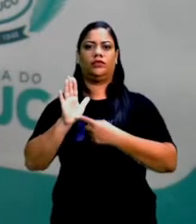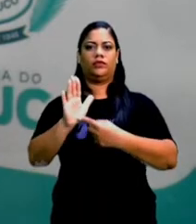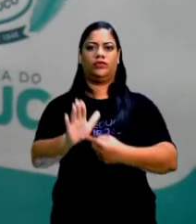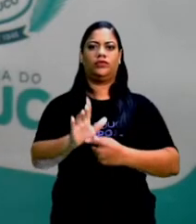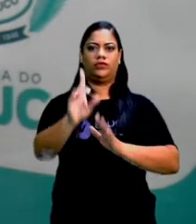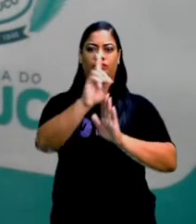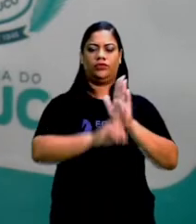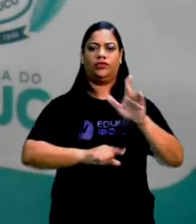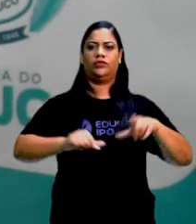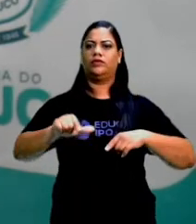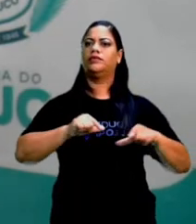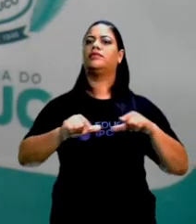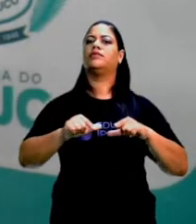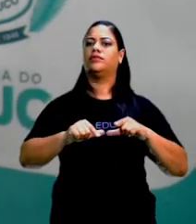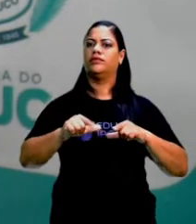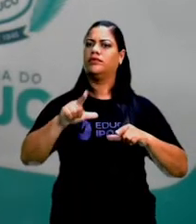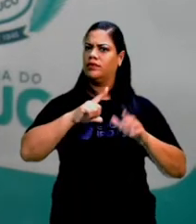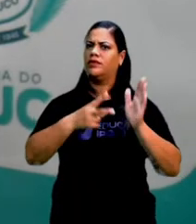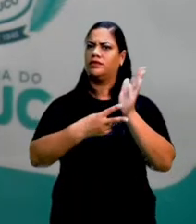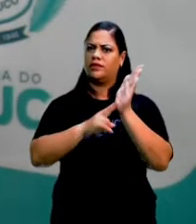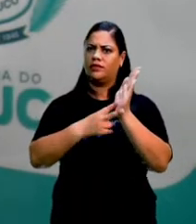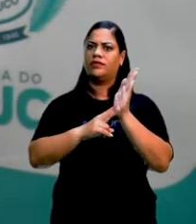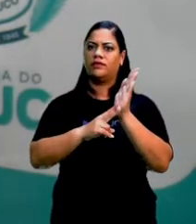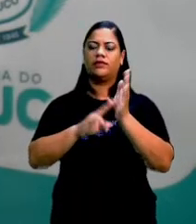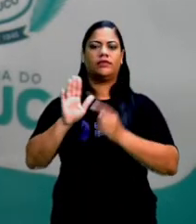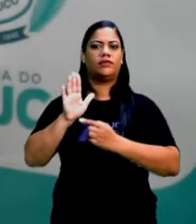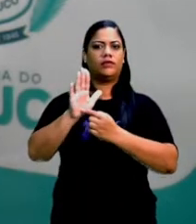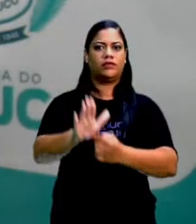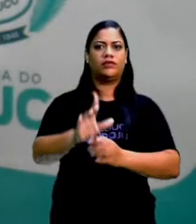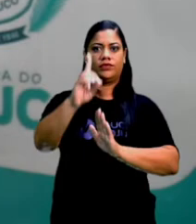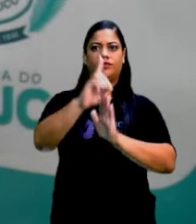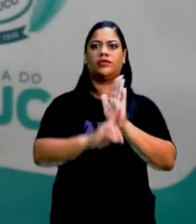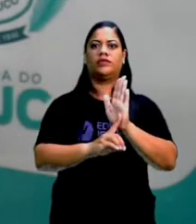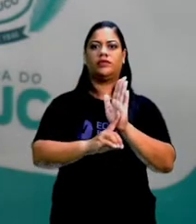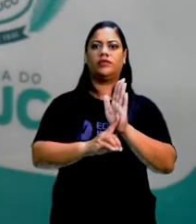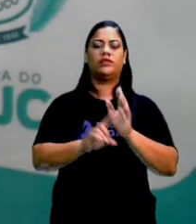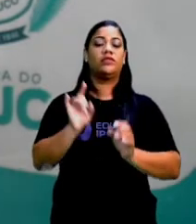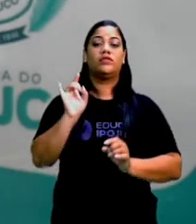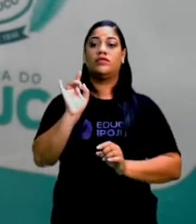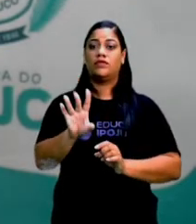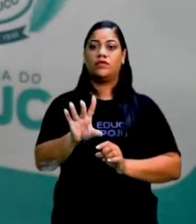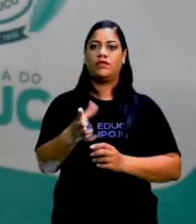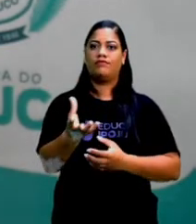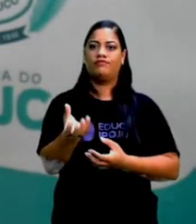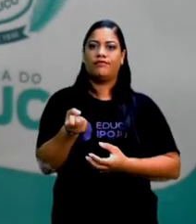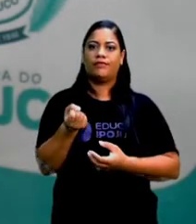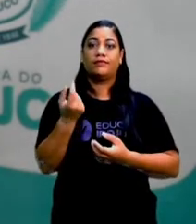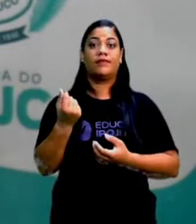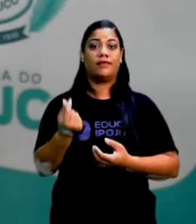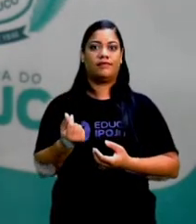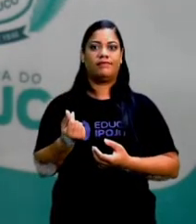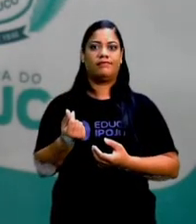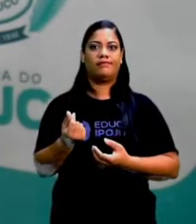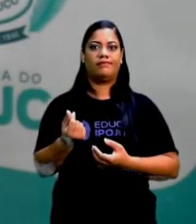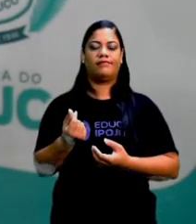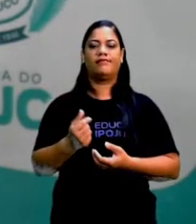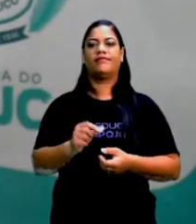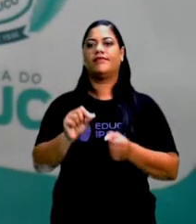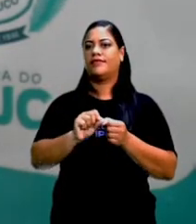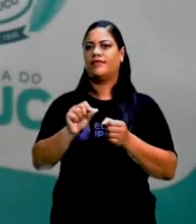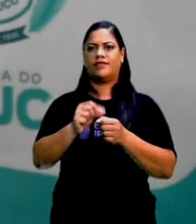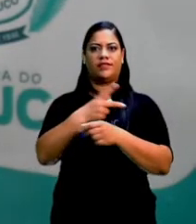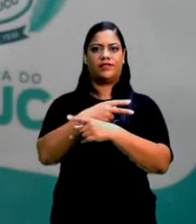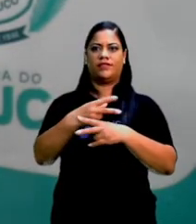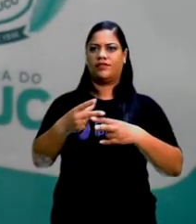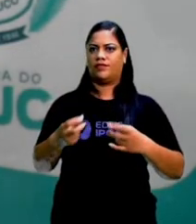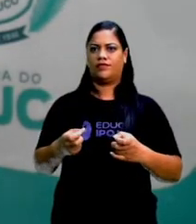Existe sindicato que não representa o trabalhador. Existe sindicato que estará ali apenas para recolher o dinheiro e fazer